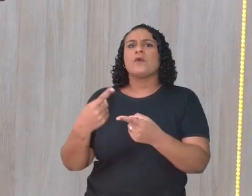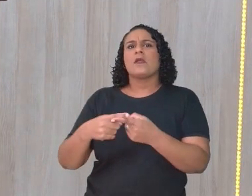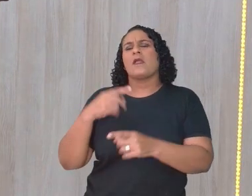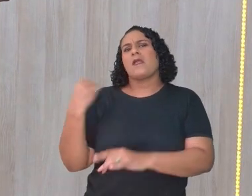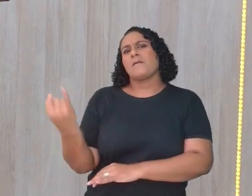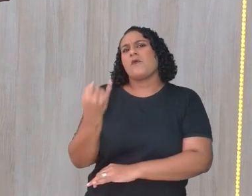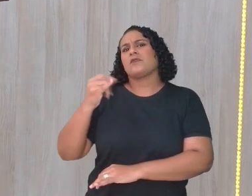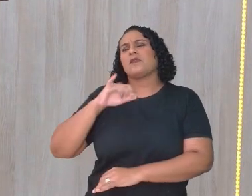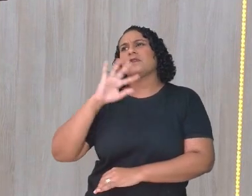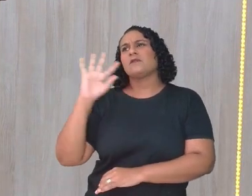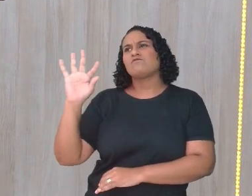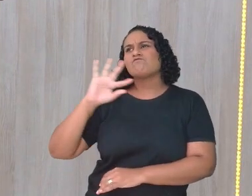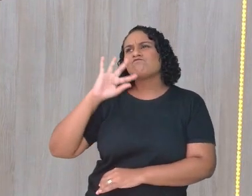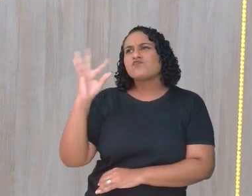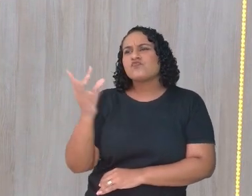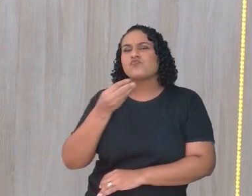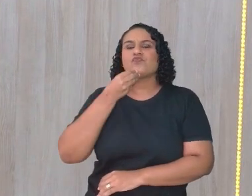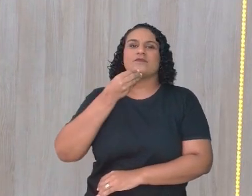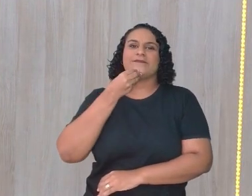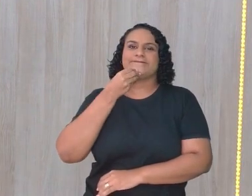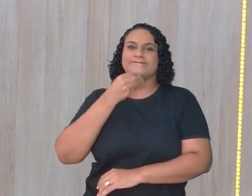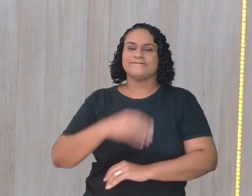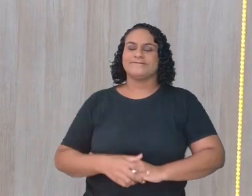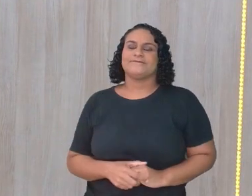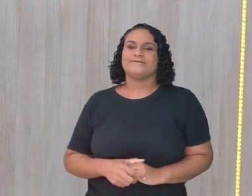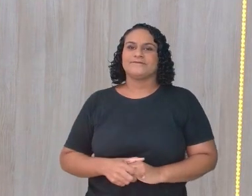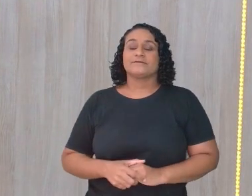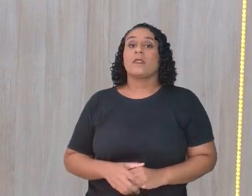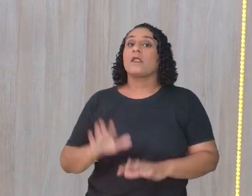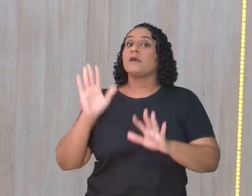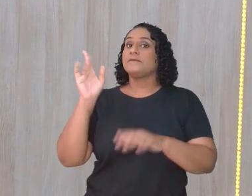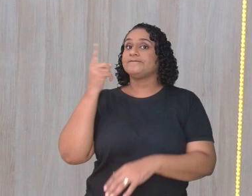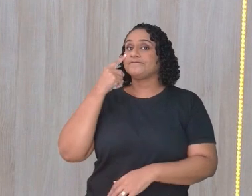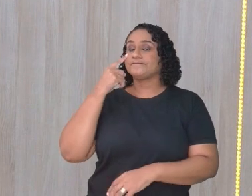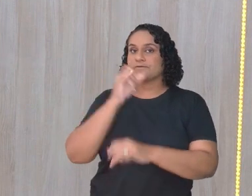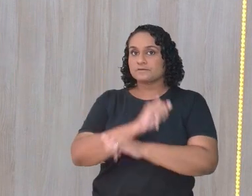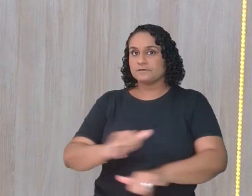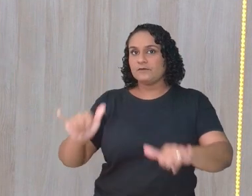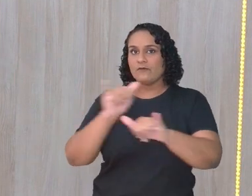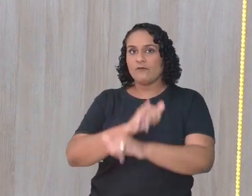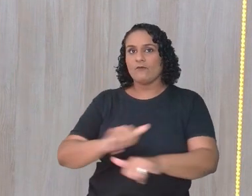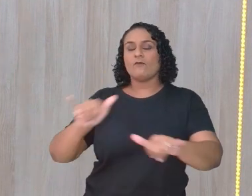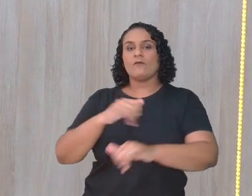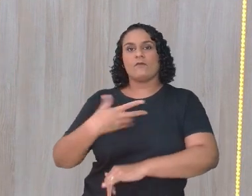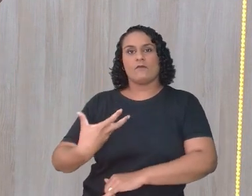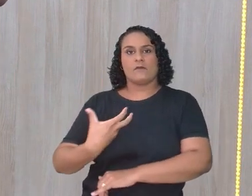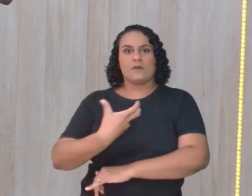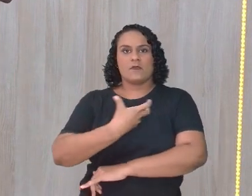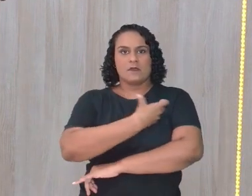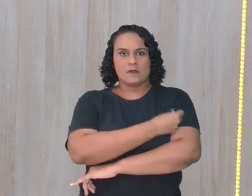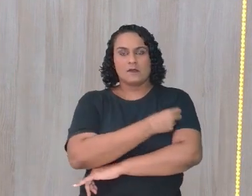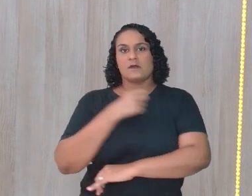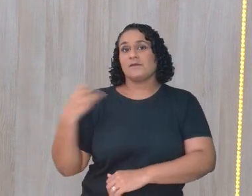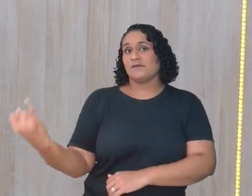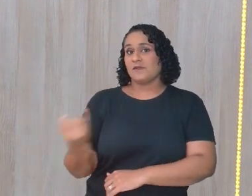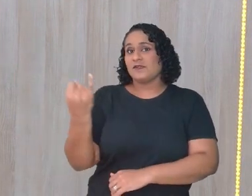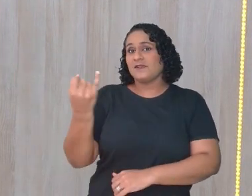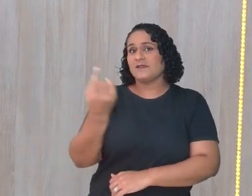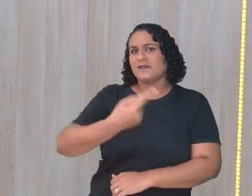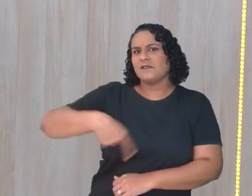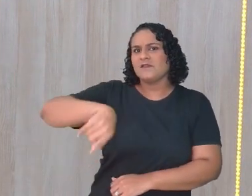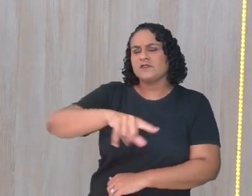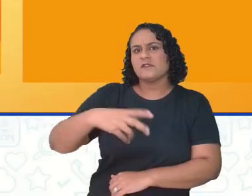muito importante, tá certo? E aqui alertando para vocês a campanha de vacinação, né? É importante que